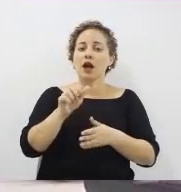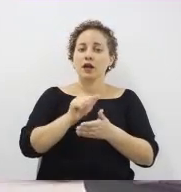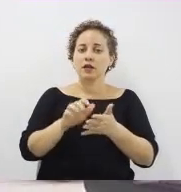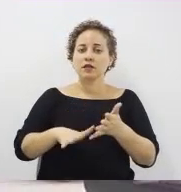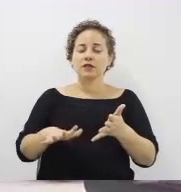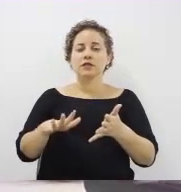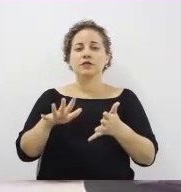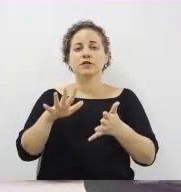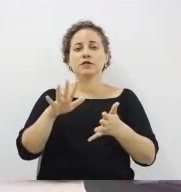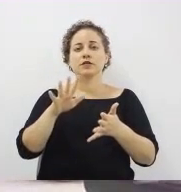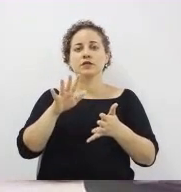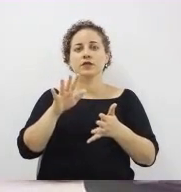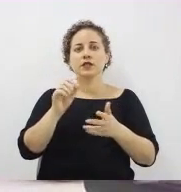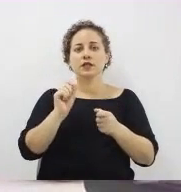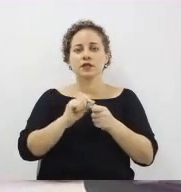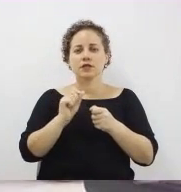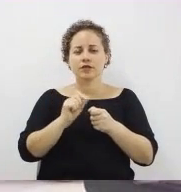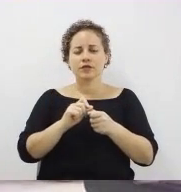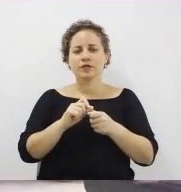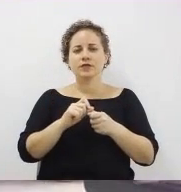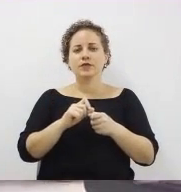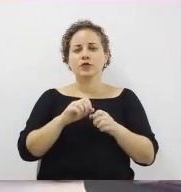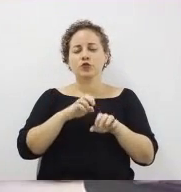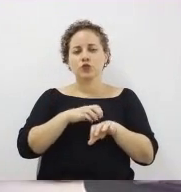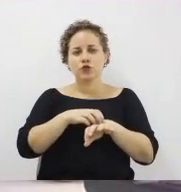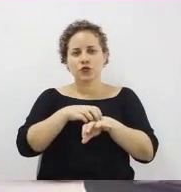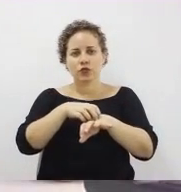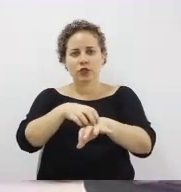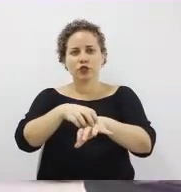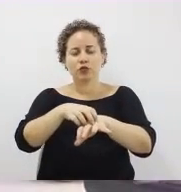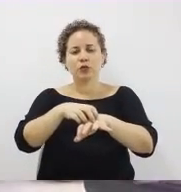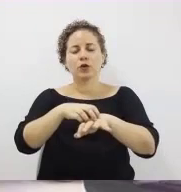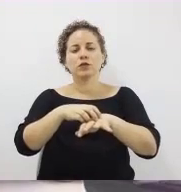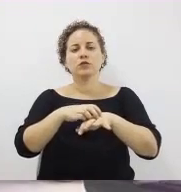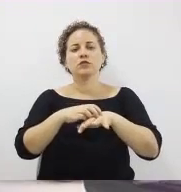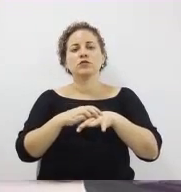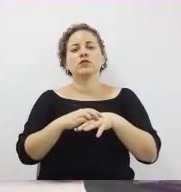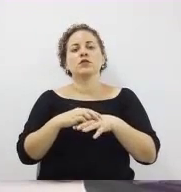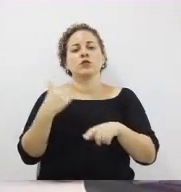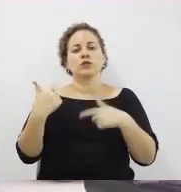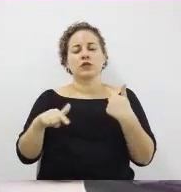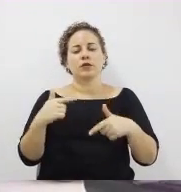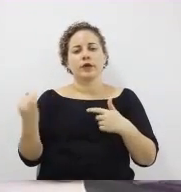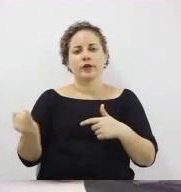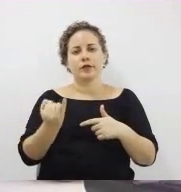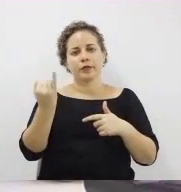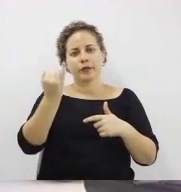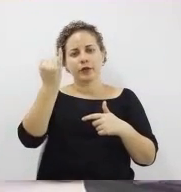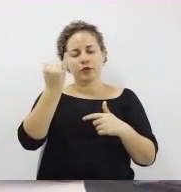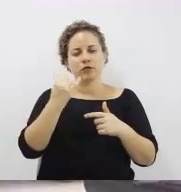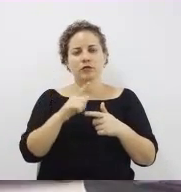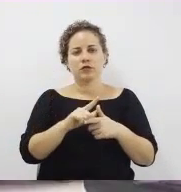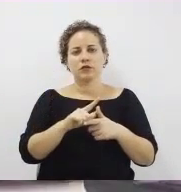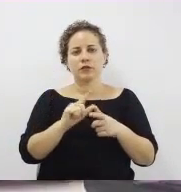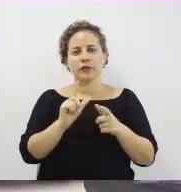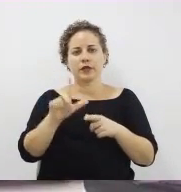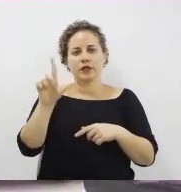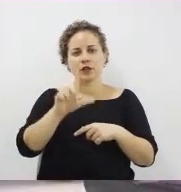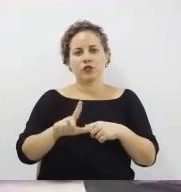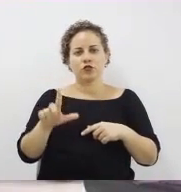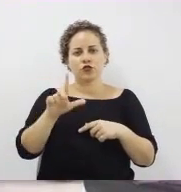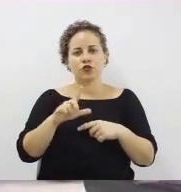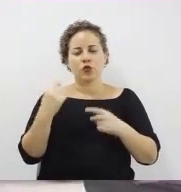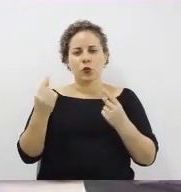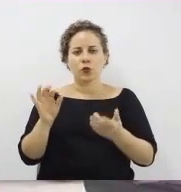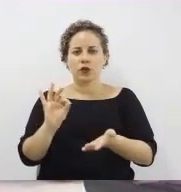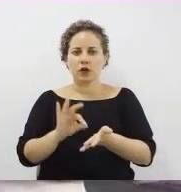temos os transportes, que são, na realidade, é uma atividade importantíssima da logística e alguns autores chegam a citar